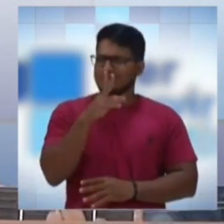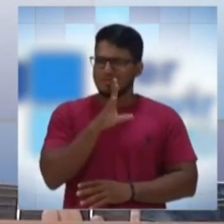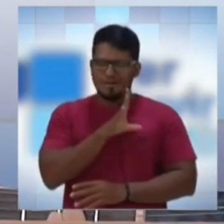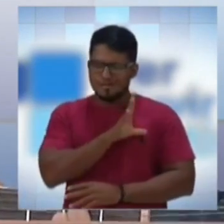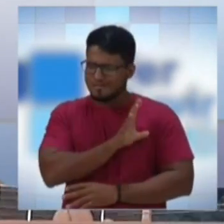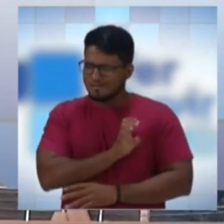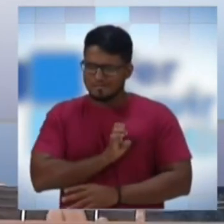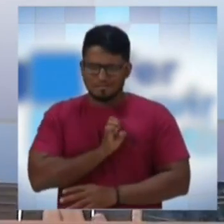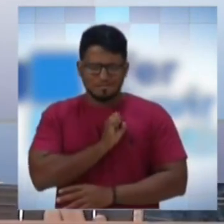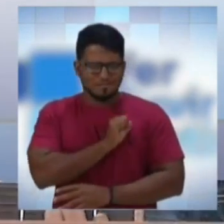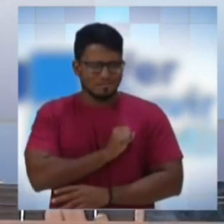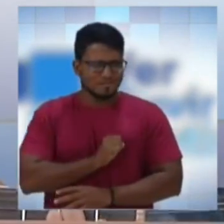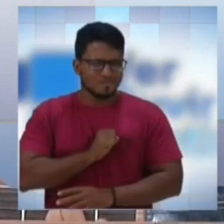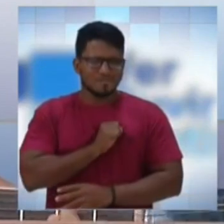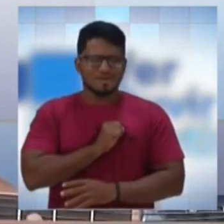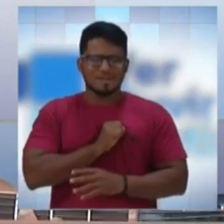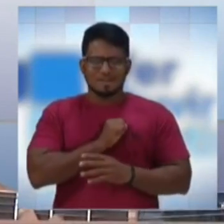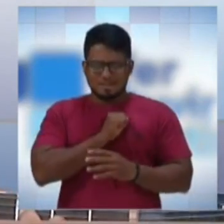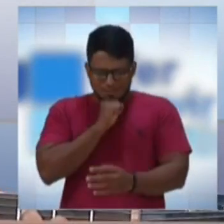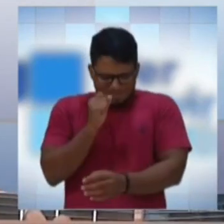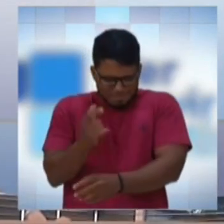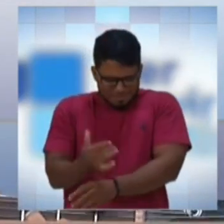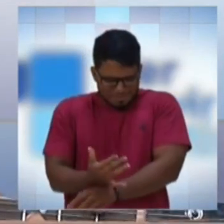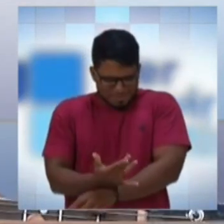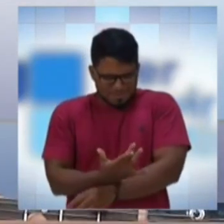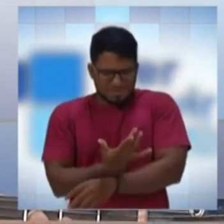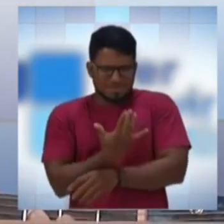O ser amor